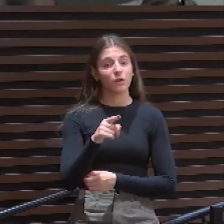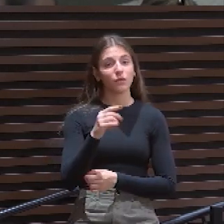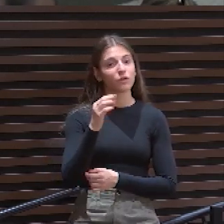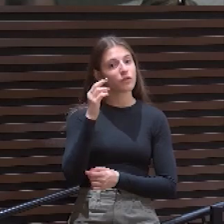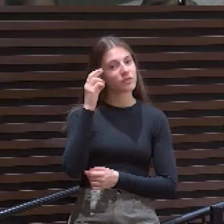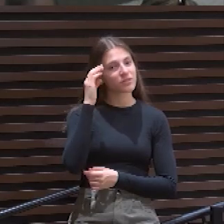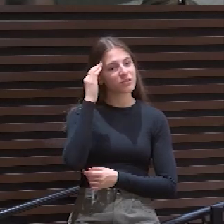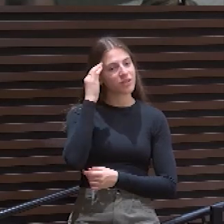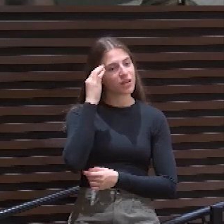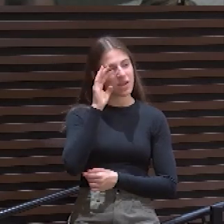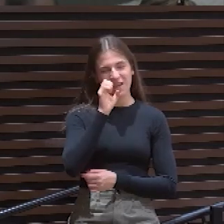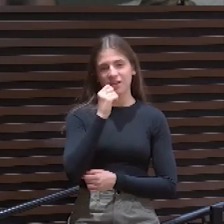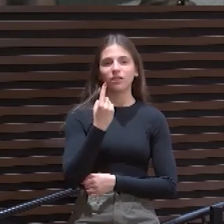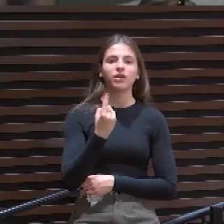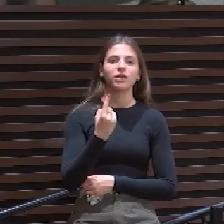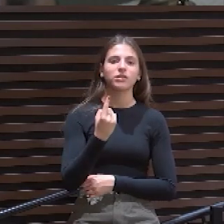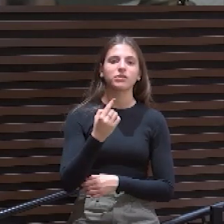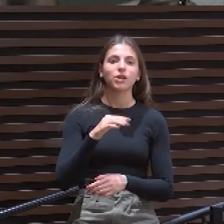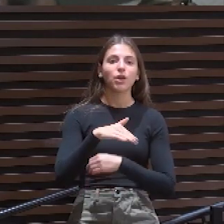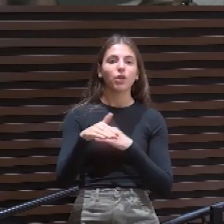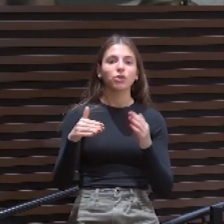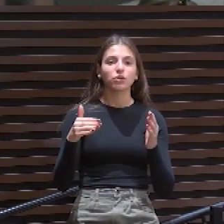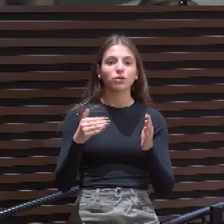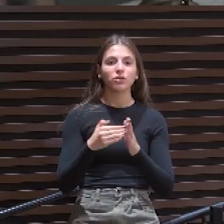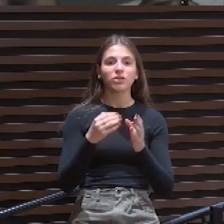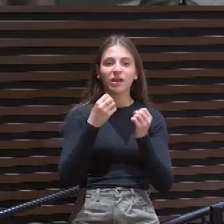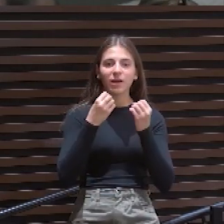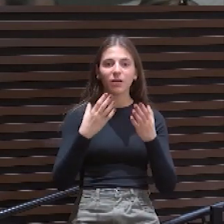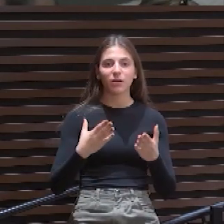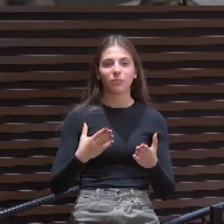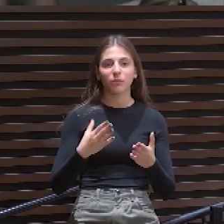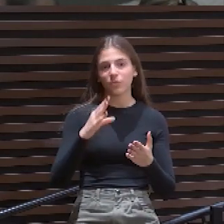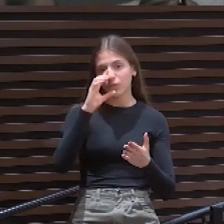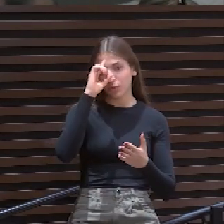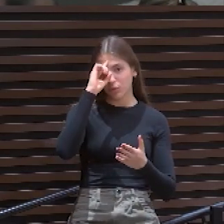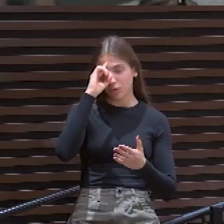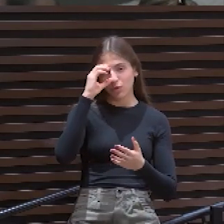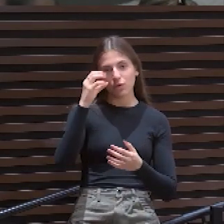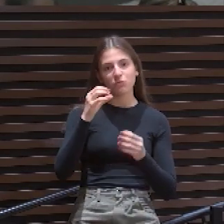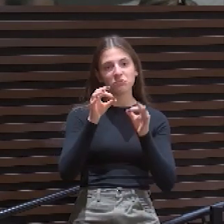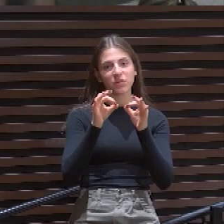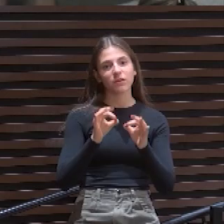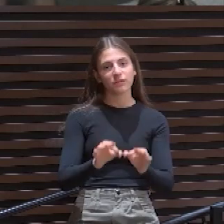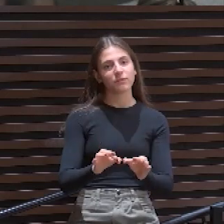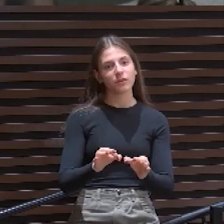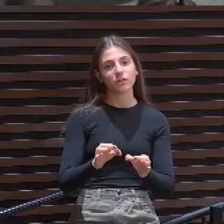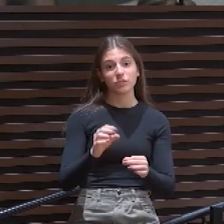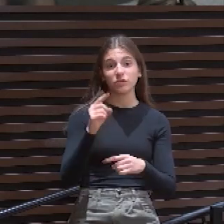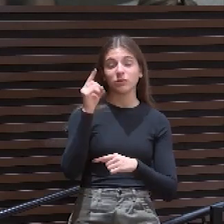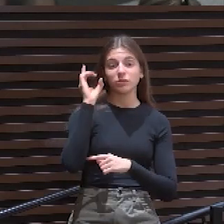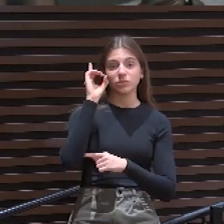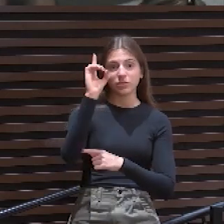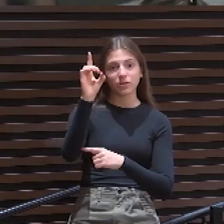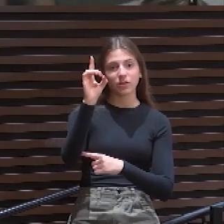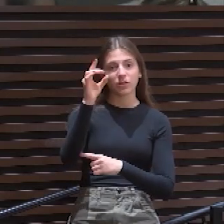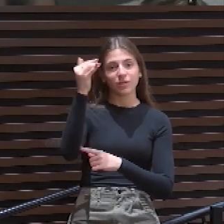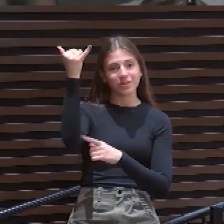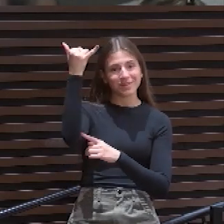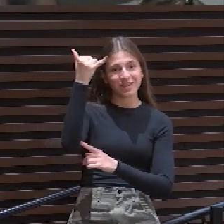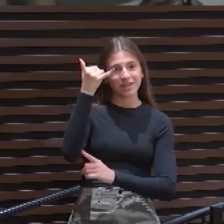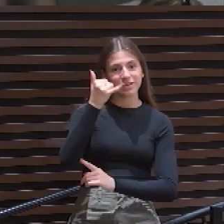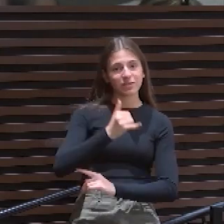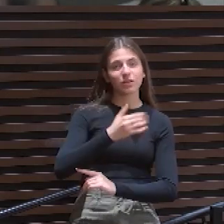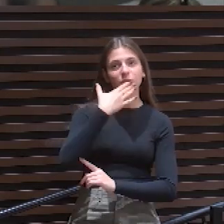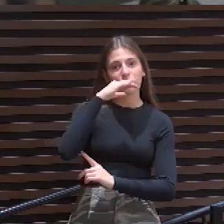irmãos. Toda boa dádiva e todo dom perfeito são lá do alto, descendo do Pai das